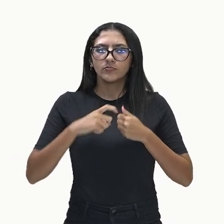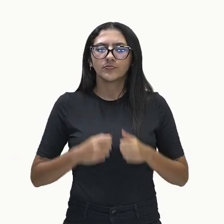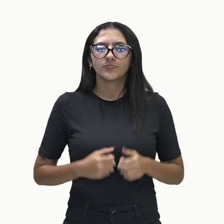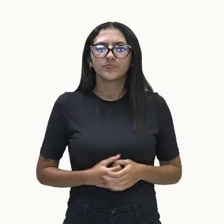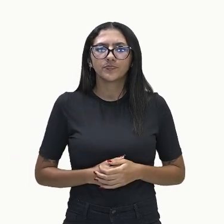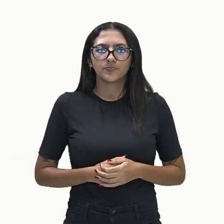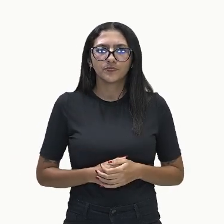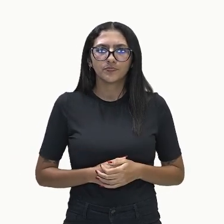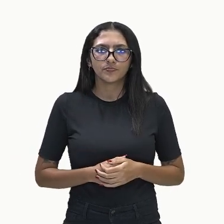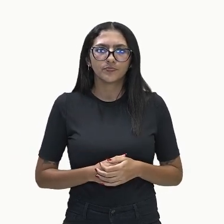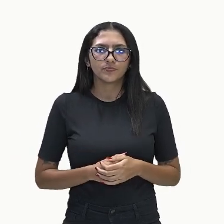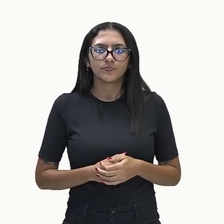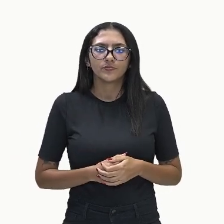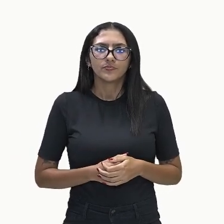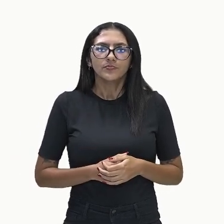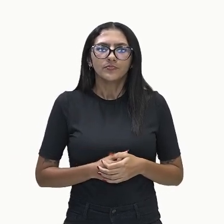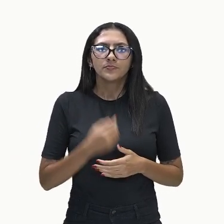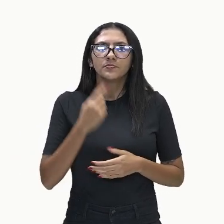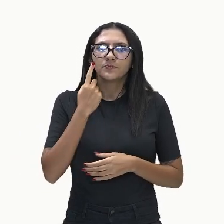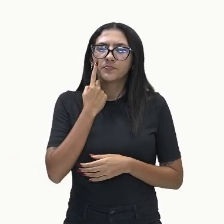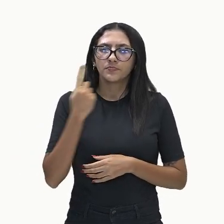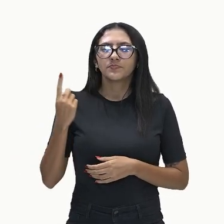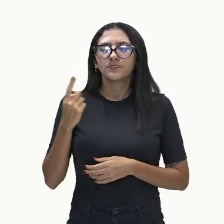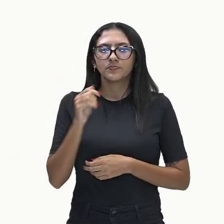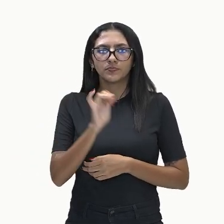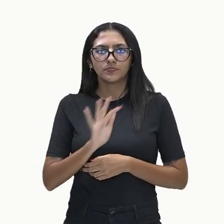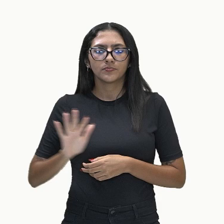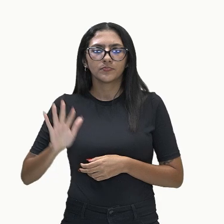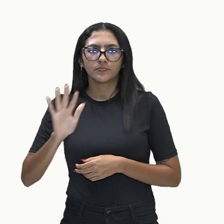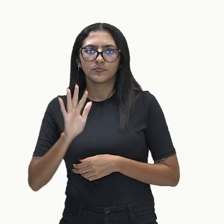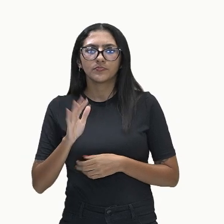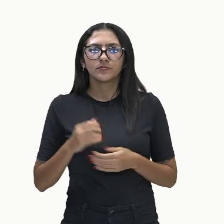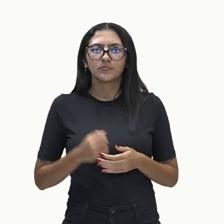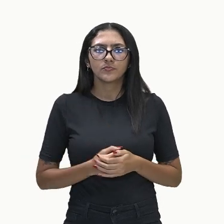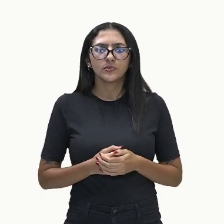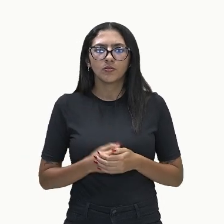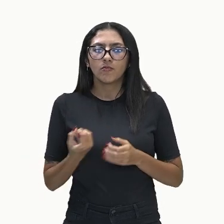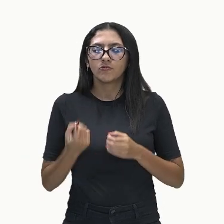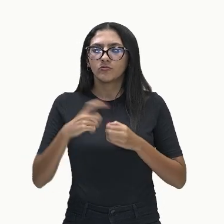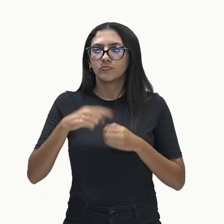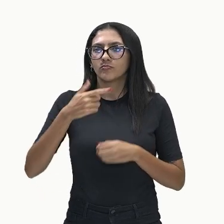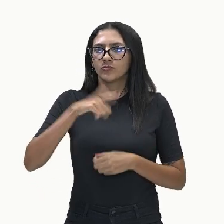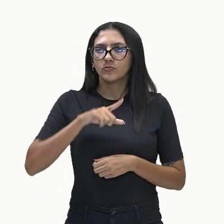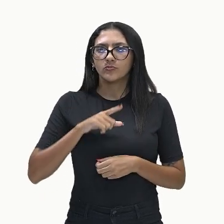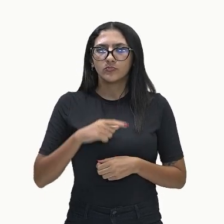por aqui, para onde? Para o pulmão.